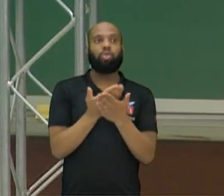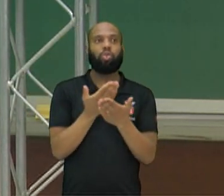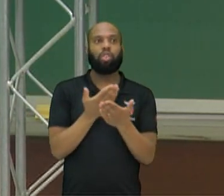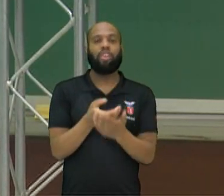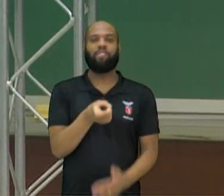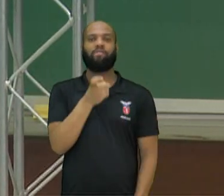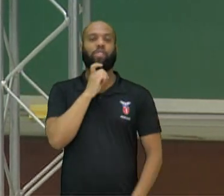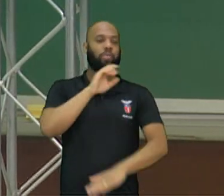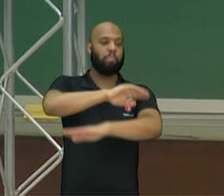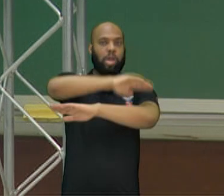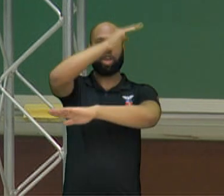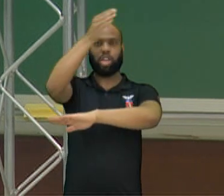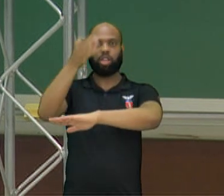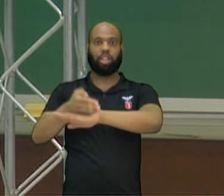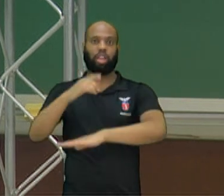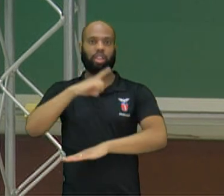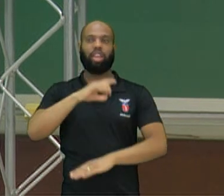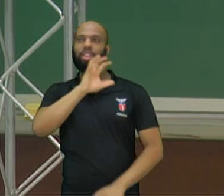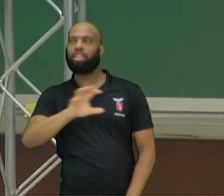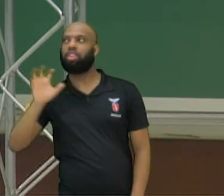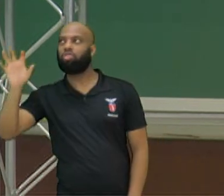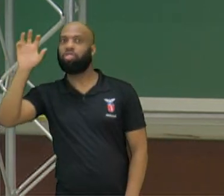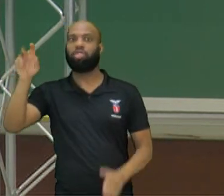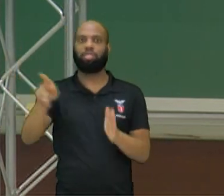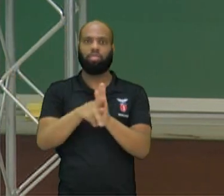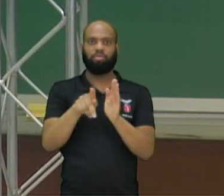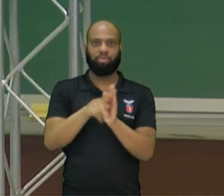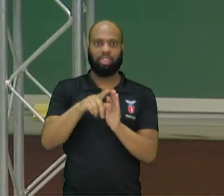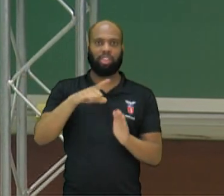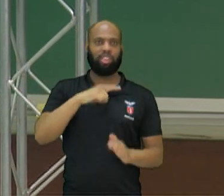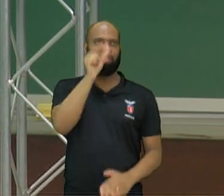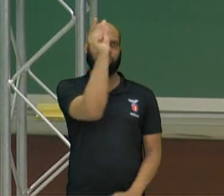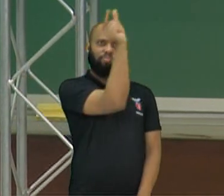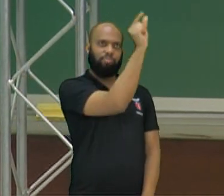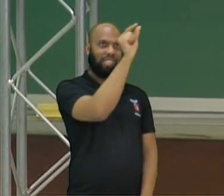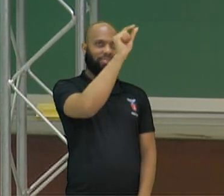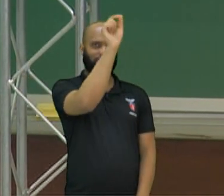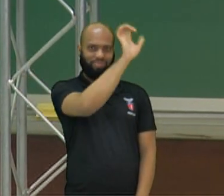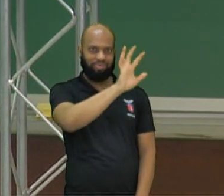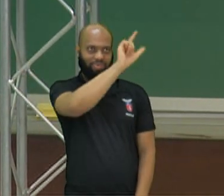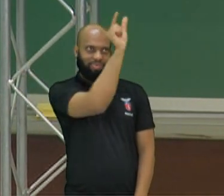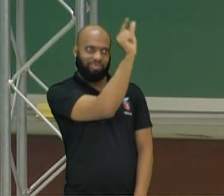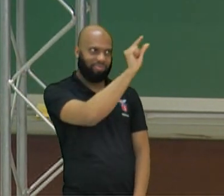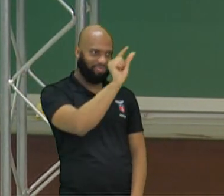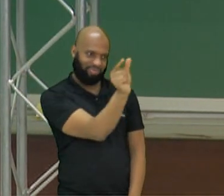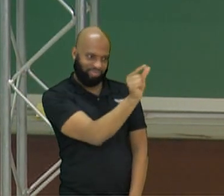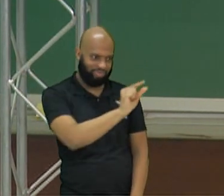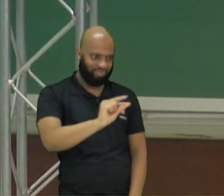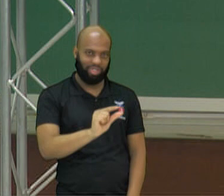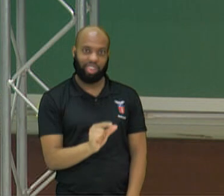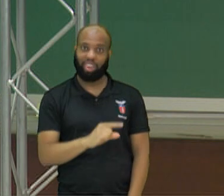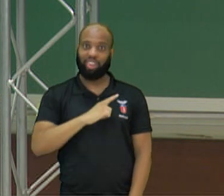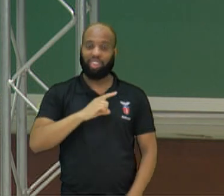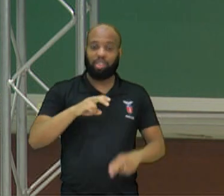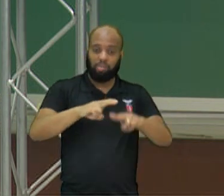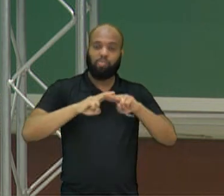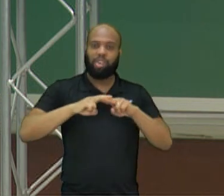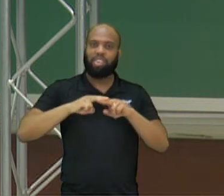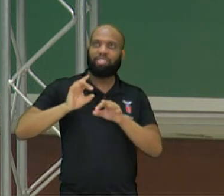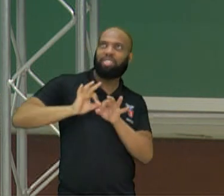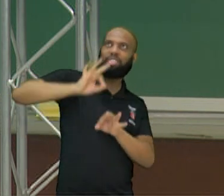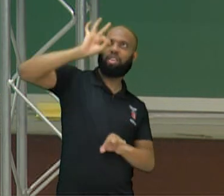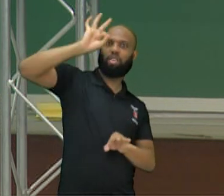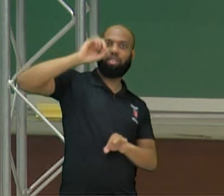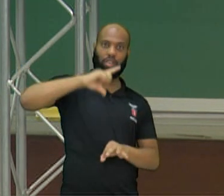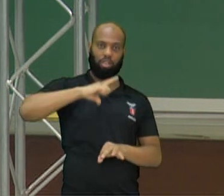de montanha, que acontece nas regiões da Cordilheira dos Andes e da Cordilheira do Himalaia, em função da altitude. Como são